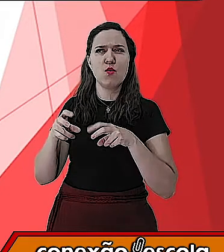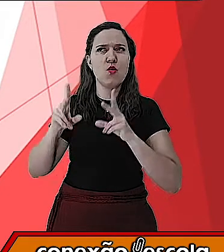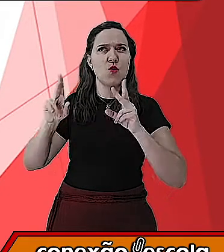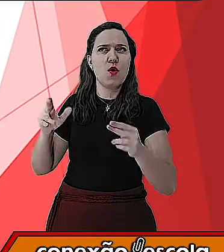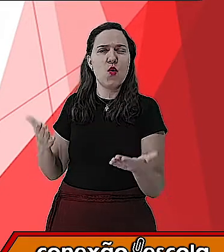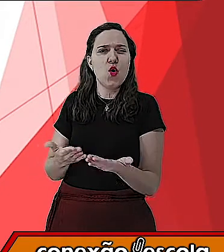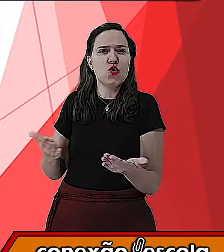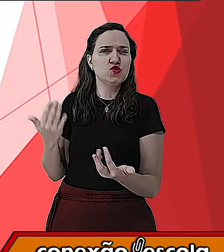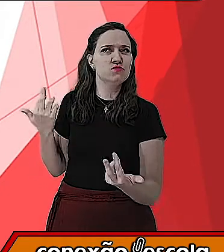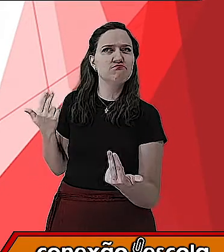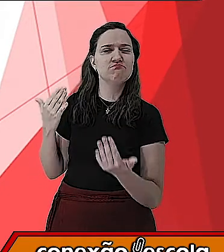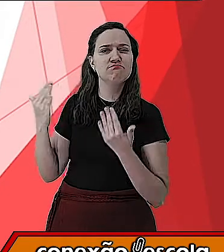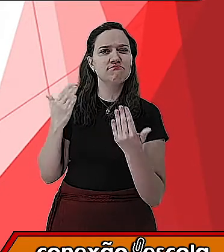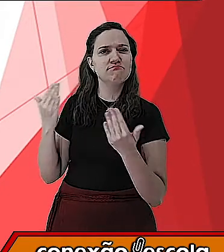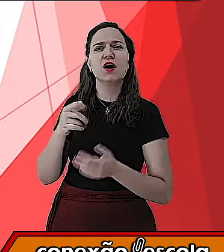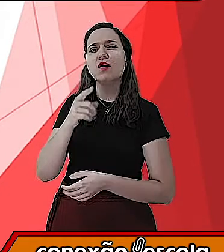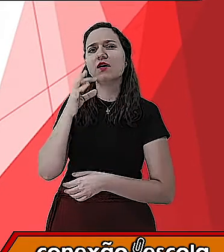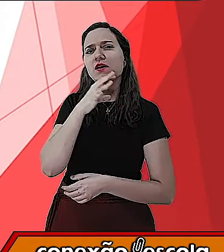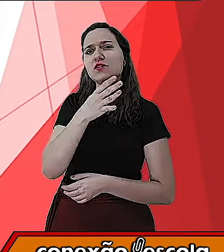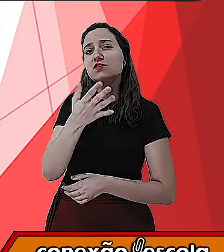agora? O que que vocês acham?